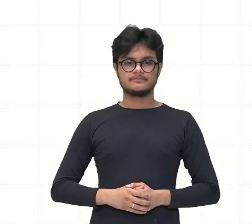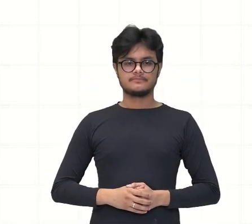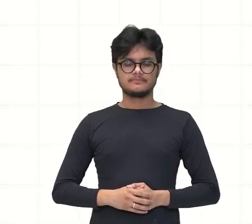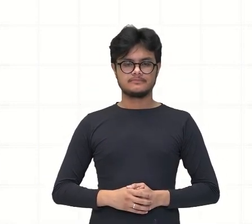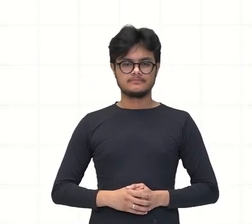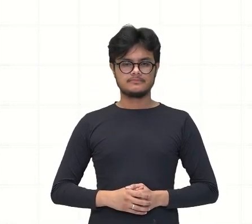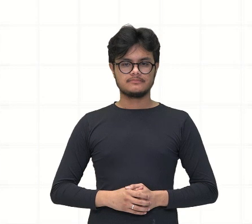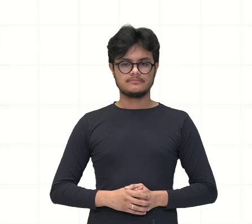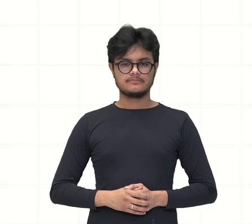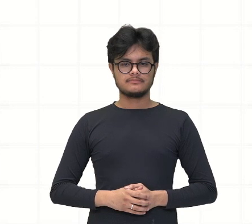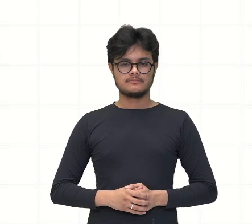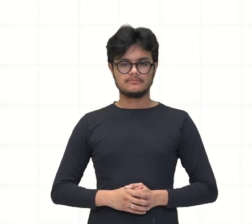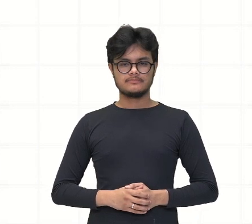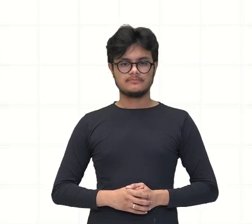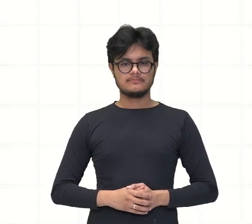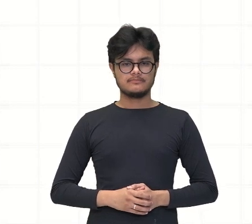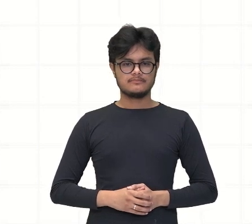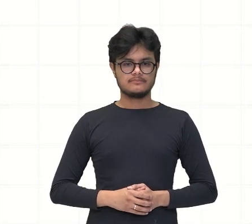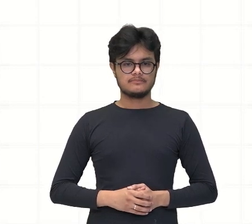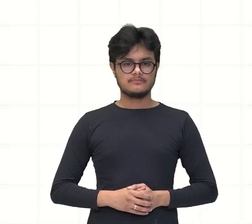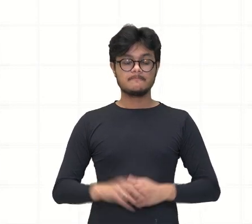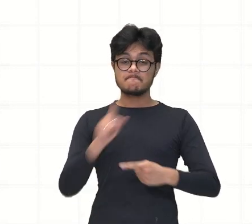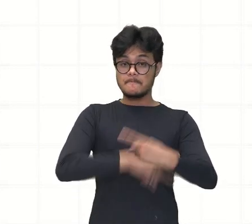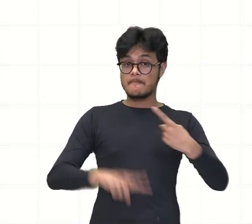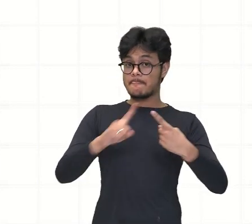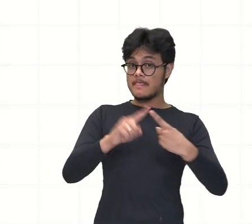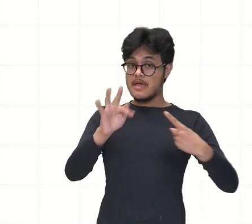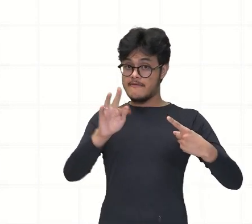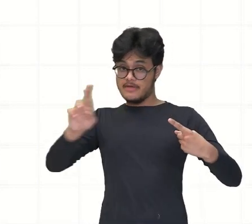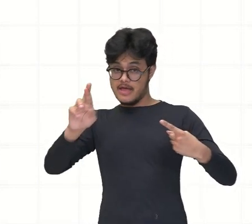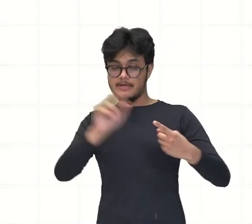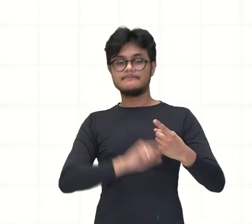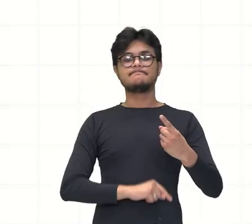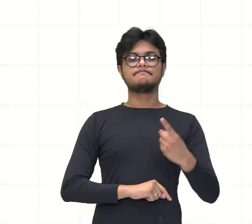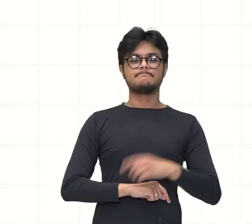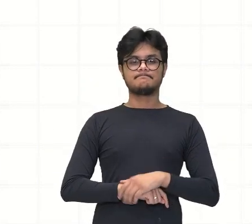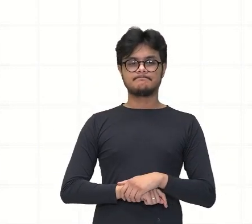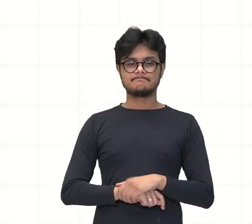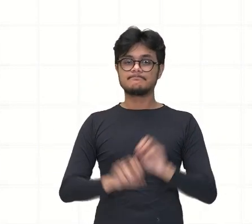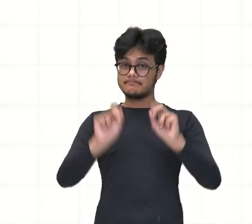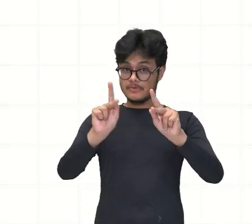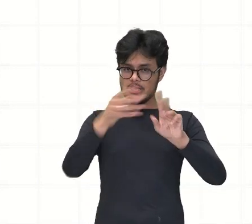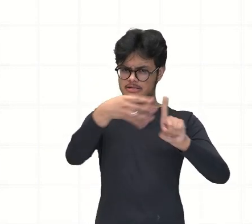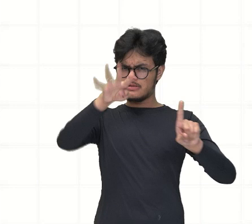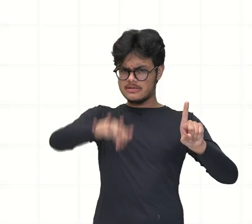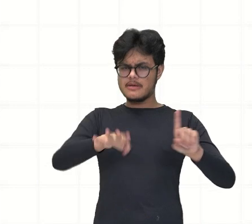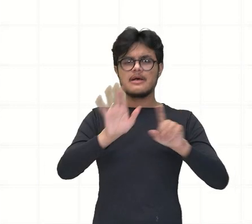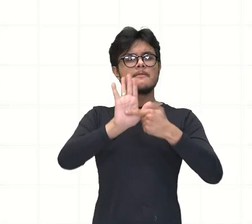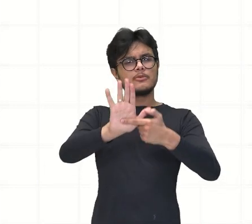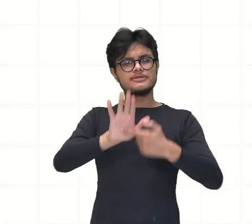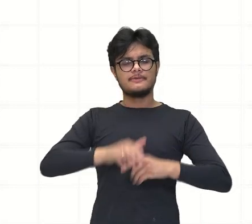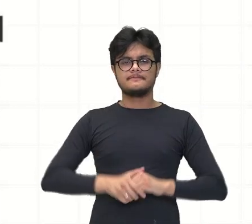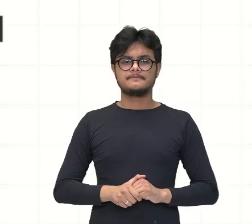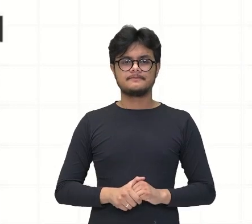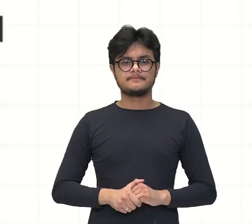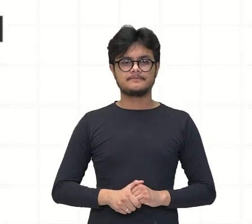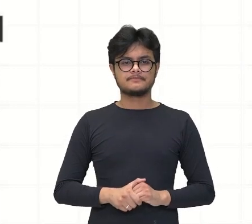frequência absoluta ou frequência relativa da tabela que a gente acabou de construir, tá bom?